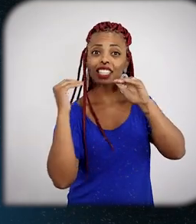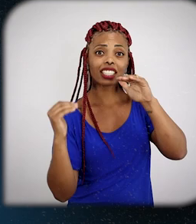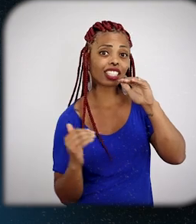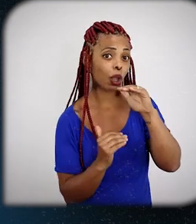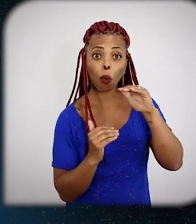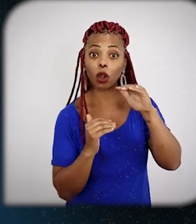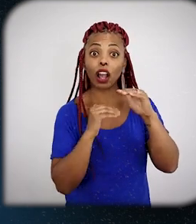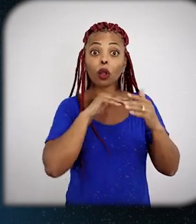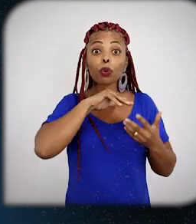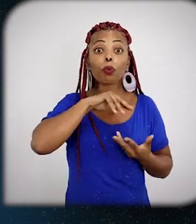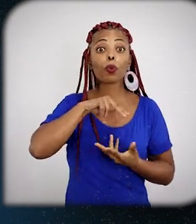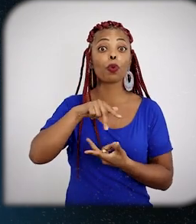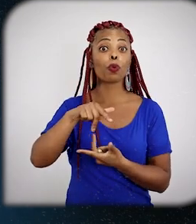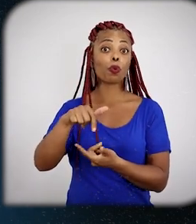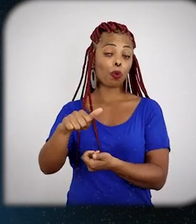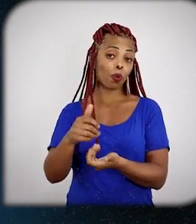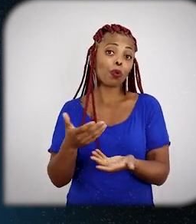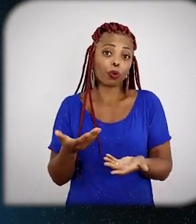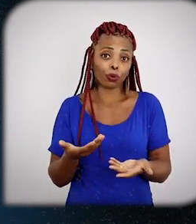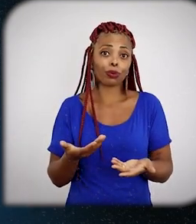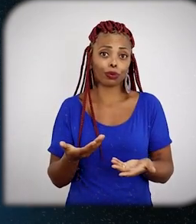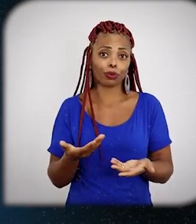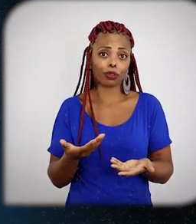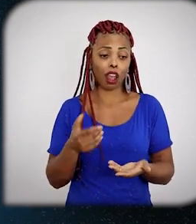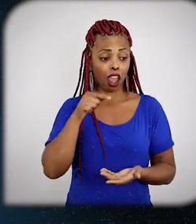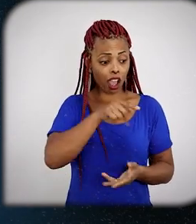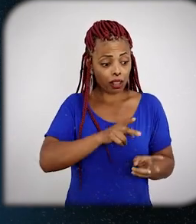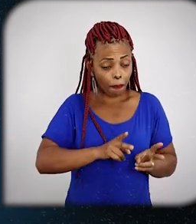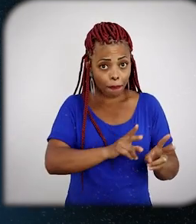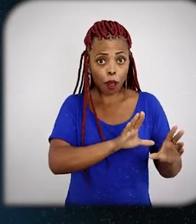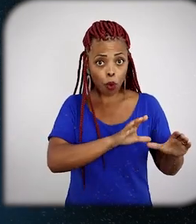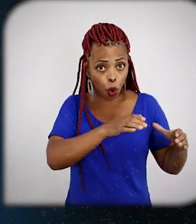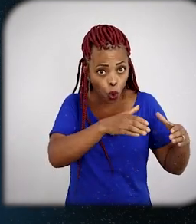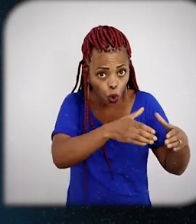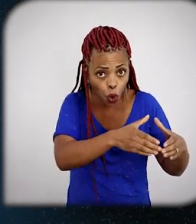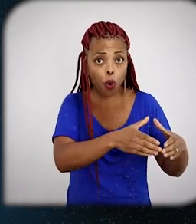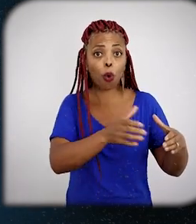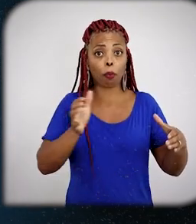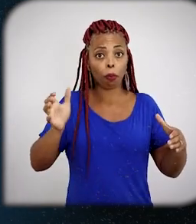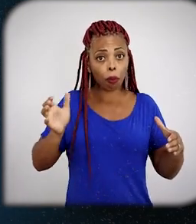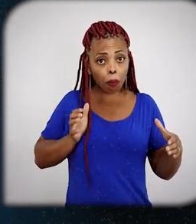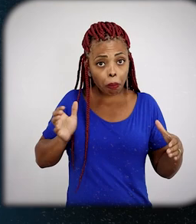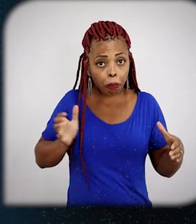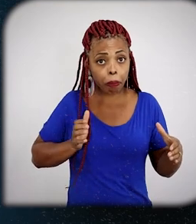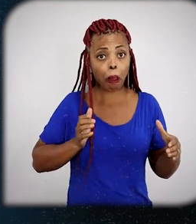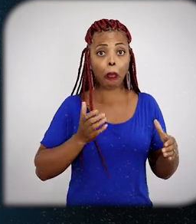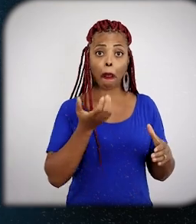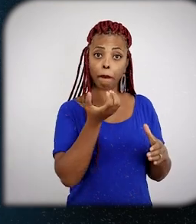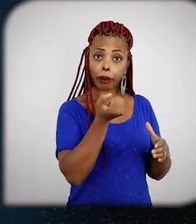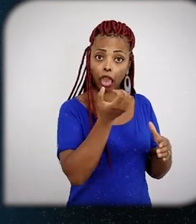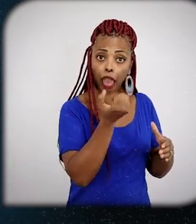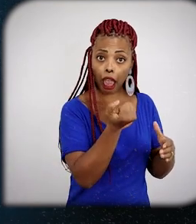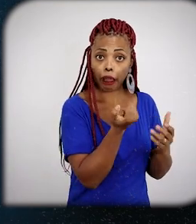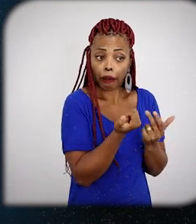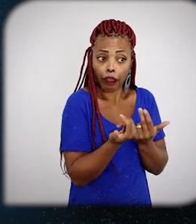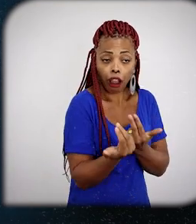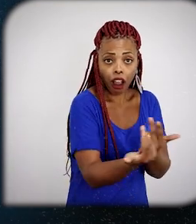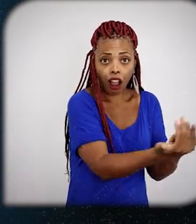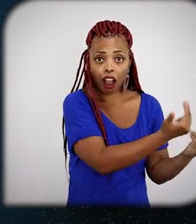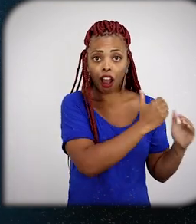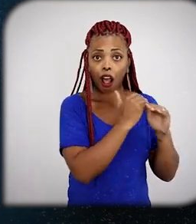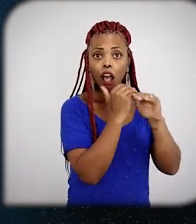desigualdade que existe no mundo. São essas elites brancas,